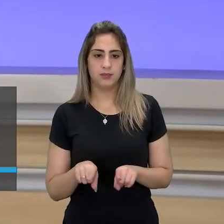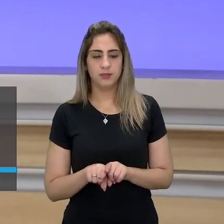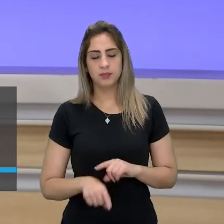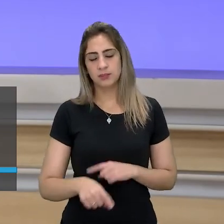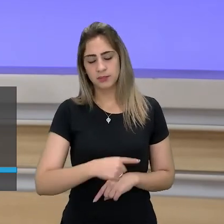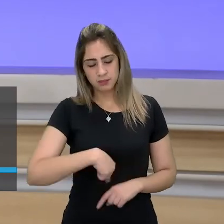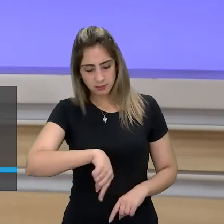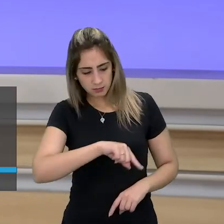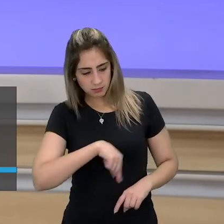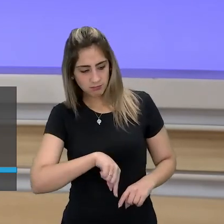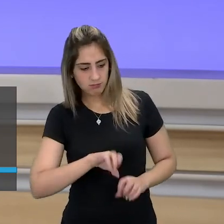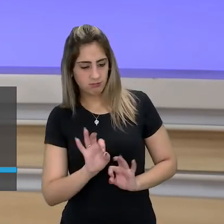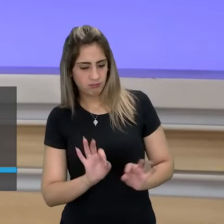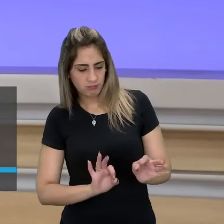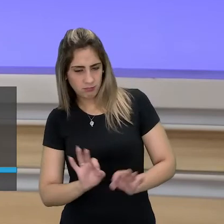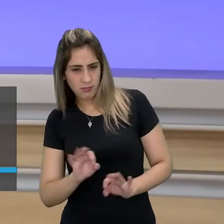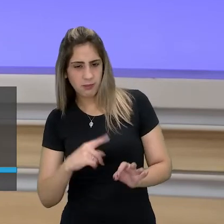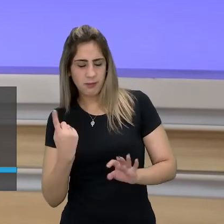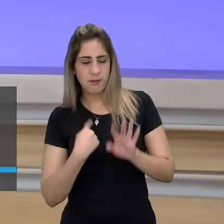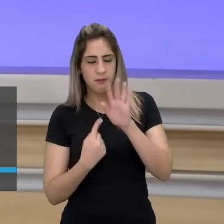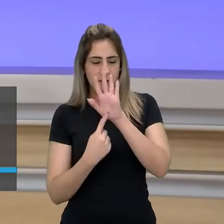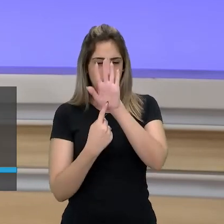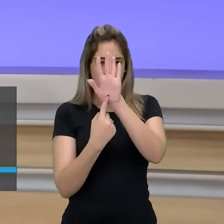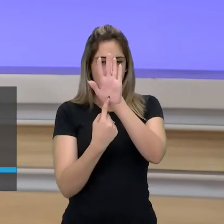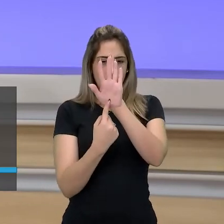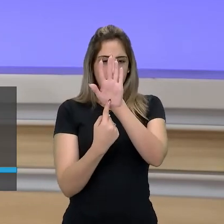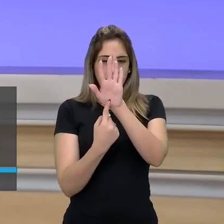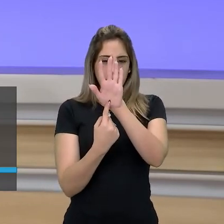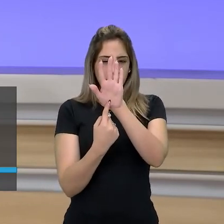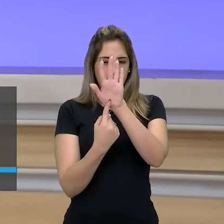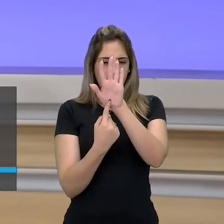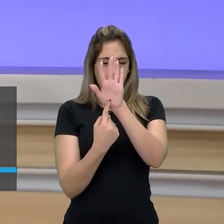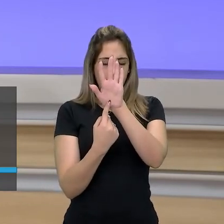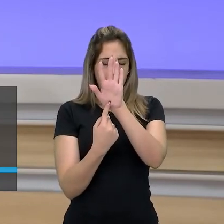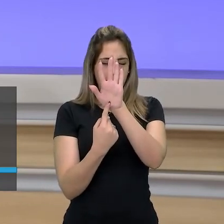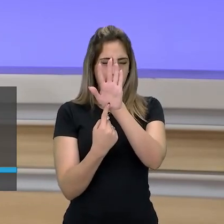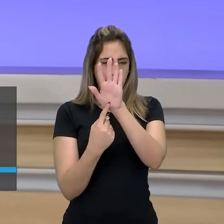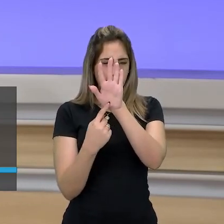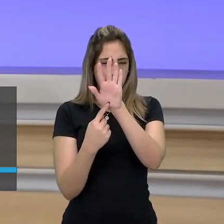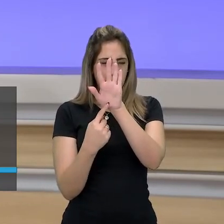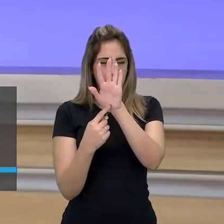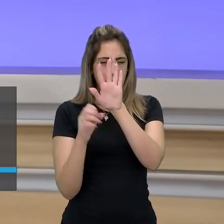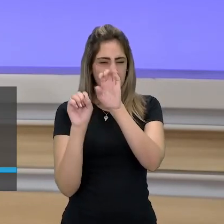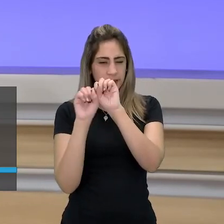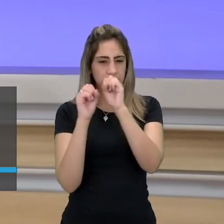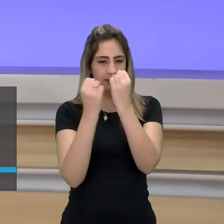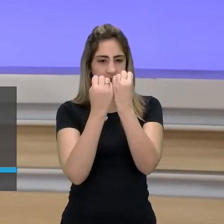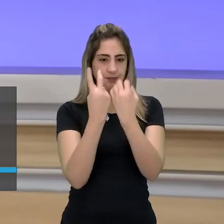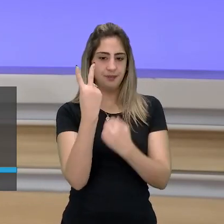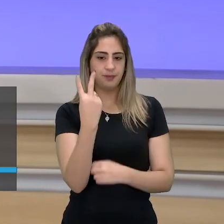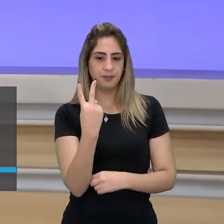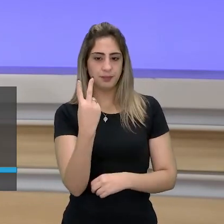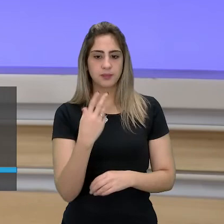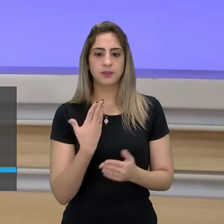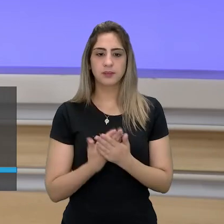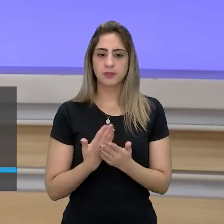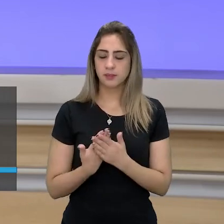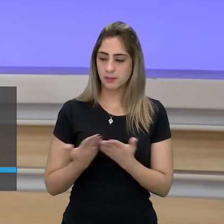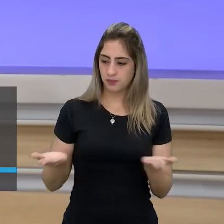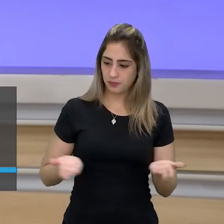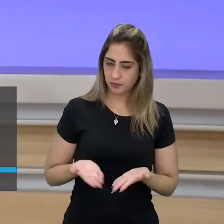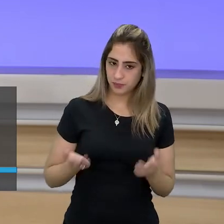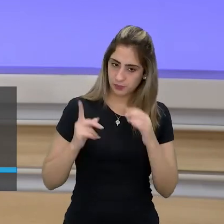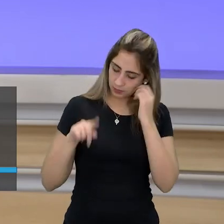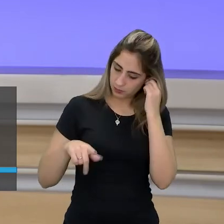essas ferramentas que a gente apresentou para vocês aí durante a nossa sistematização 2, né, na aula de hoje,